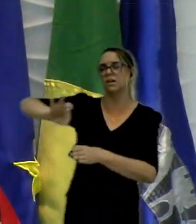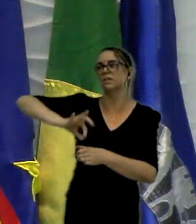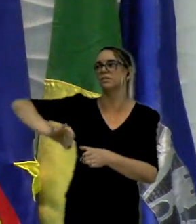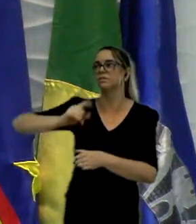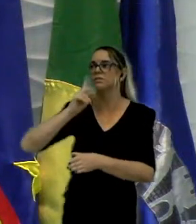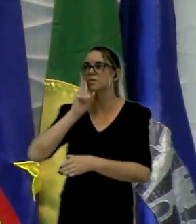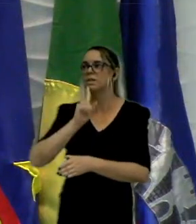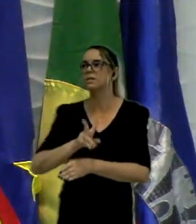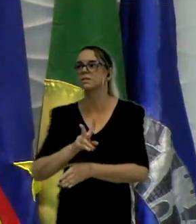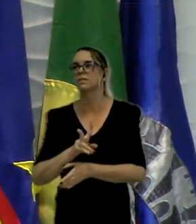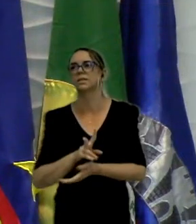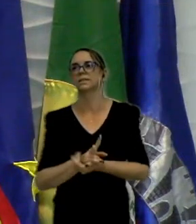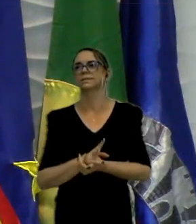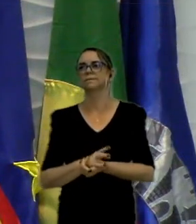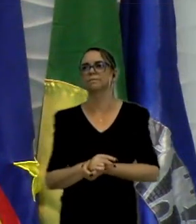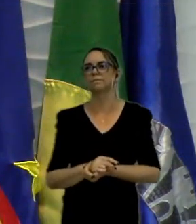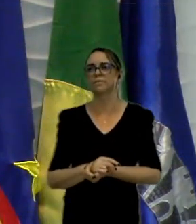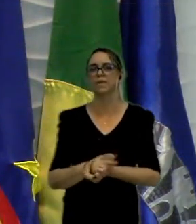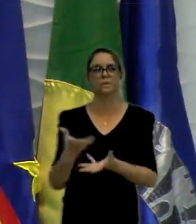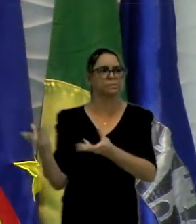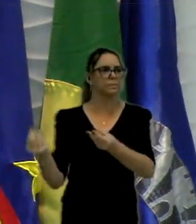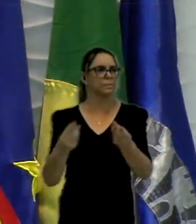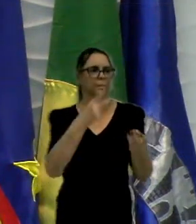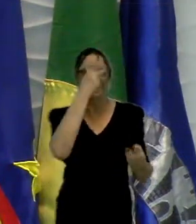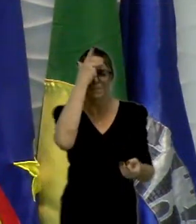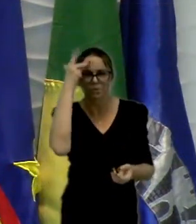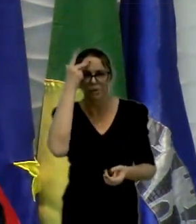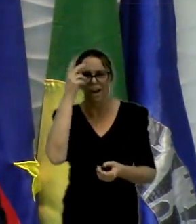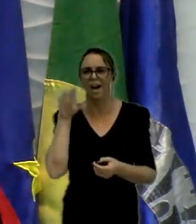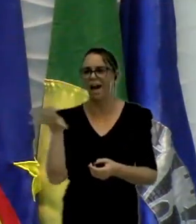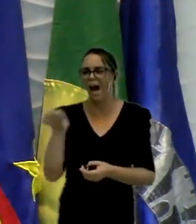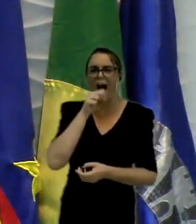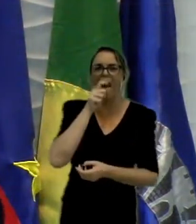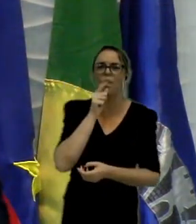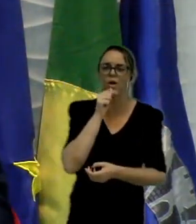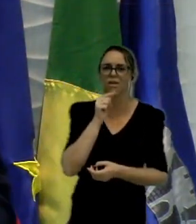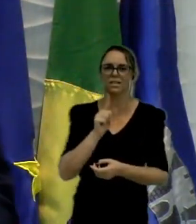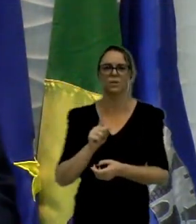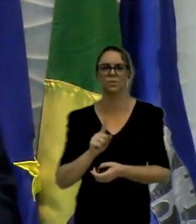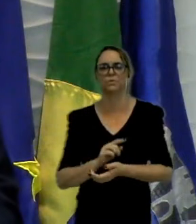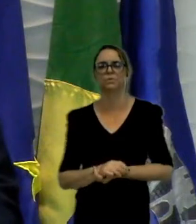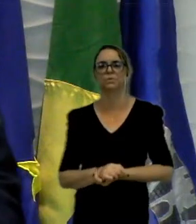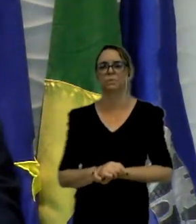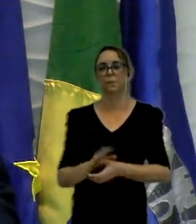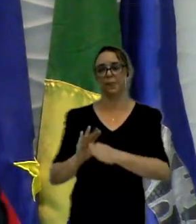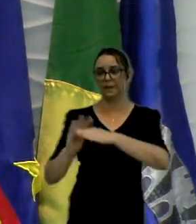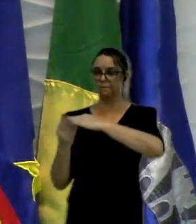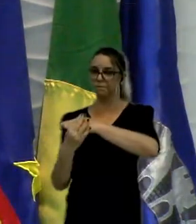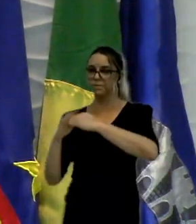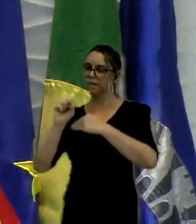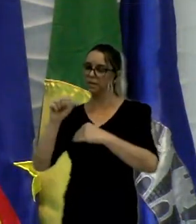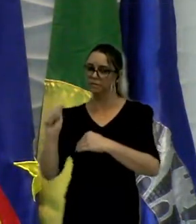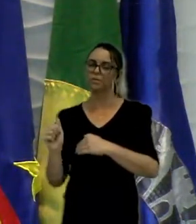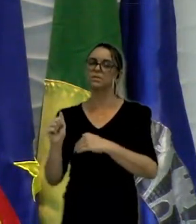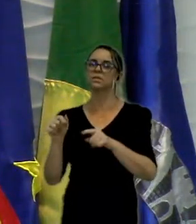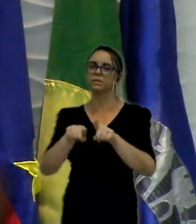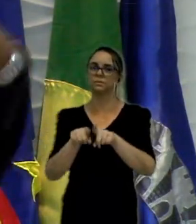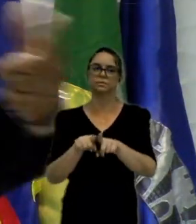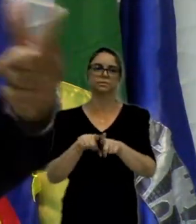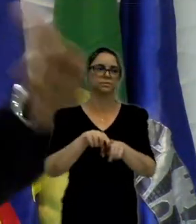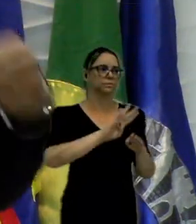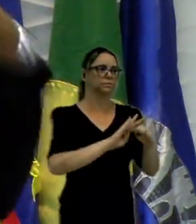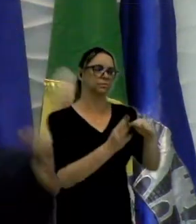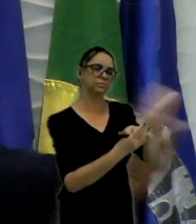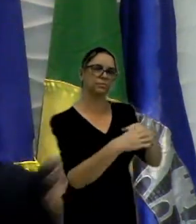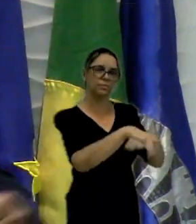veja que muita gente não pegou água. Vá no Santo Afonso, vá na Rua Nova, vá nos